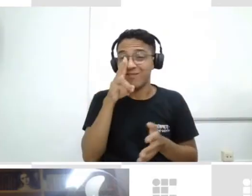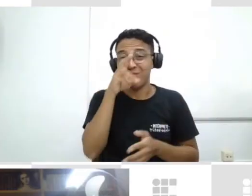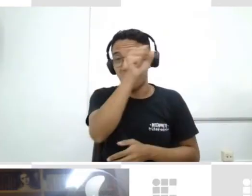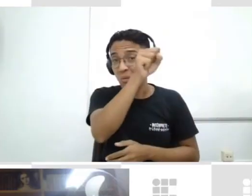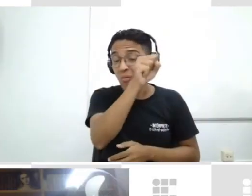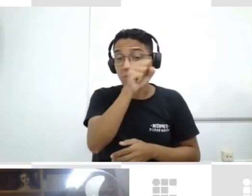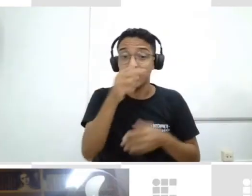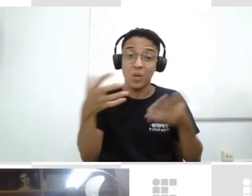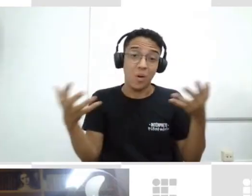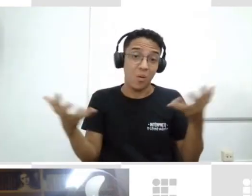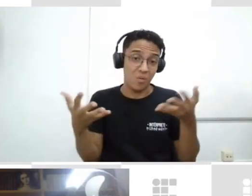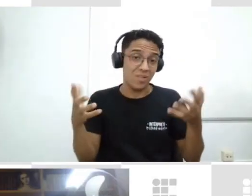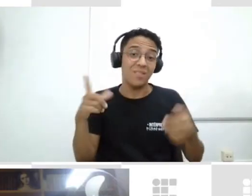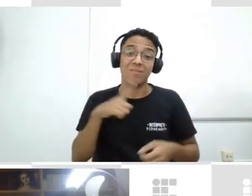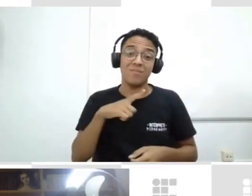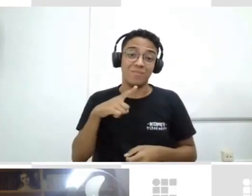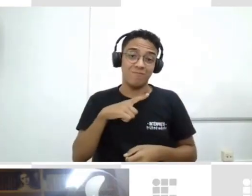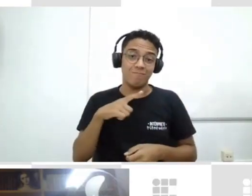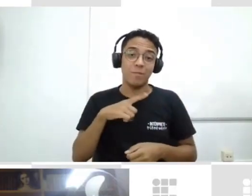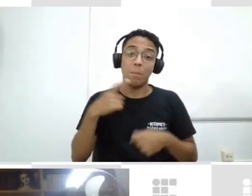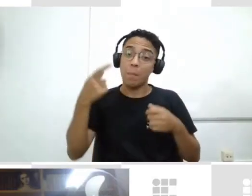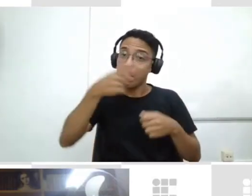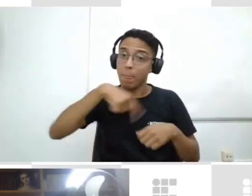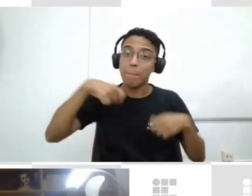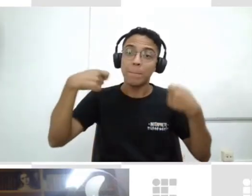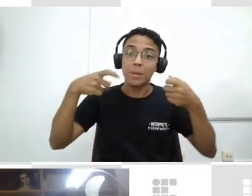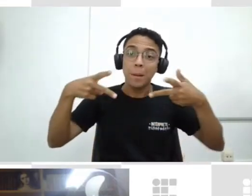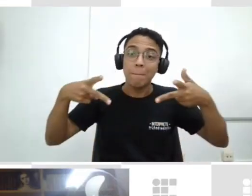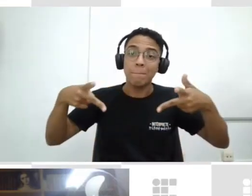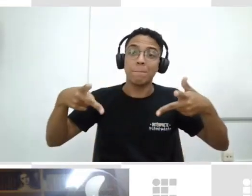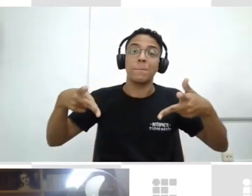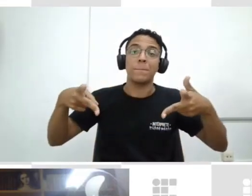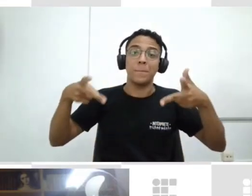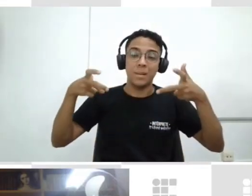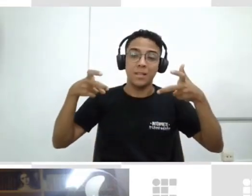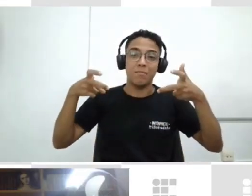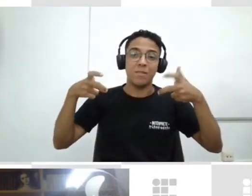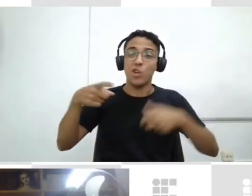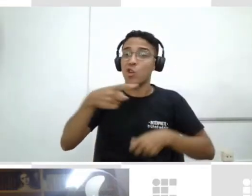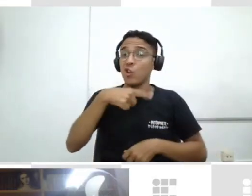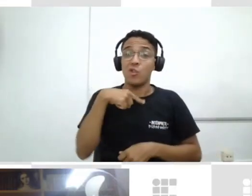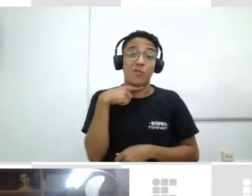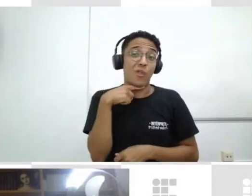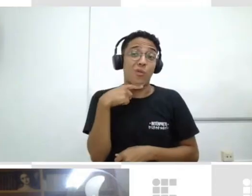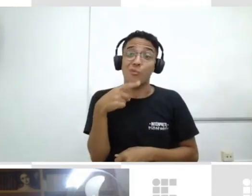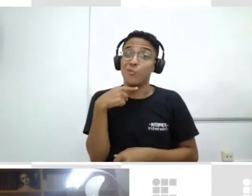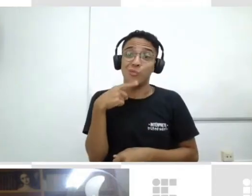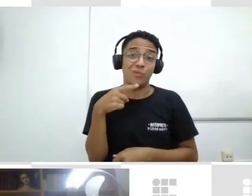nós a percepção realista de que nós não vamos mais